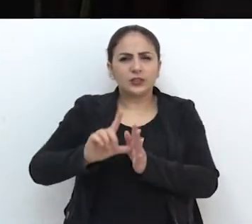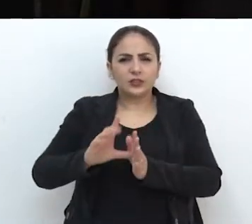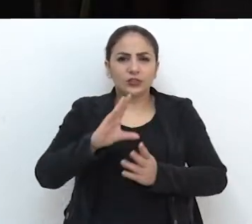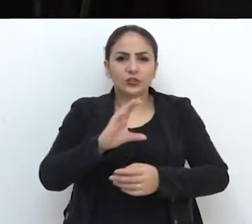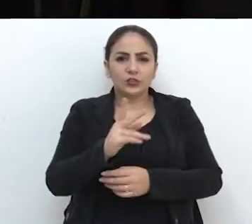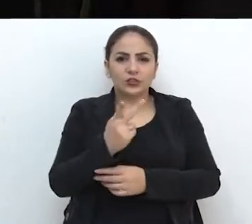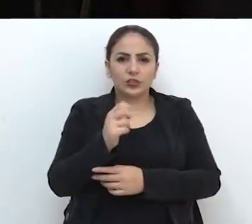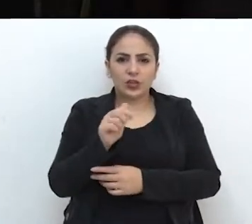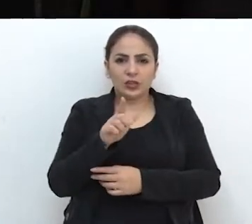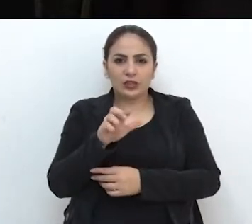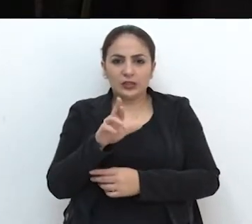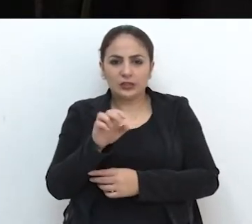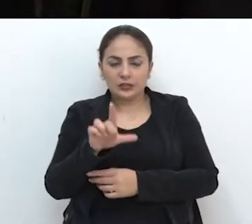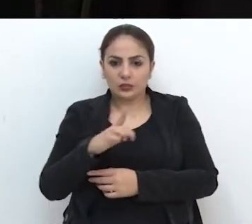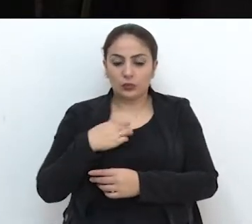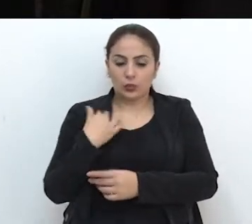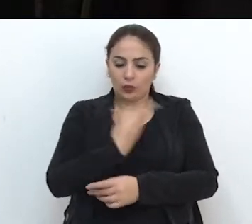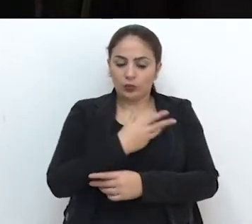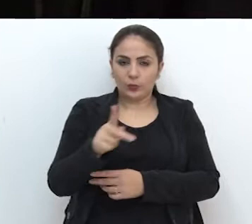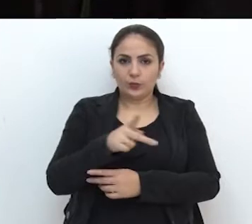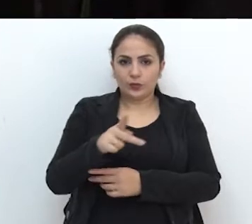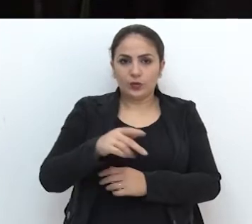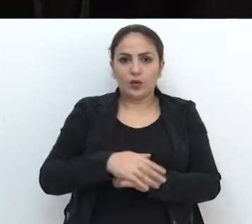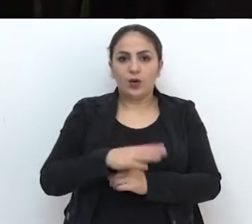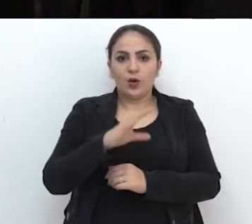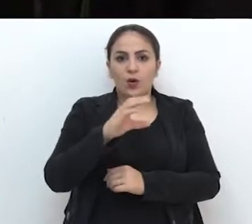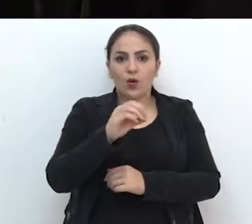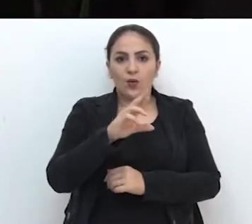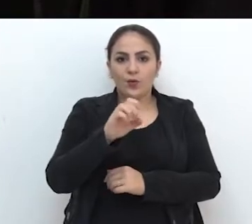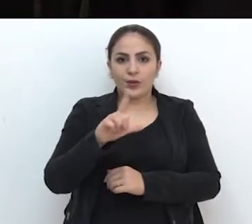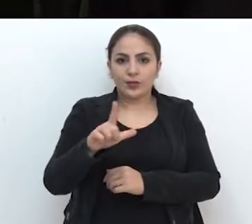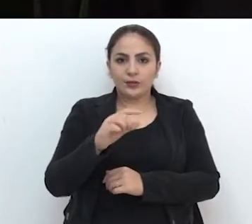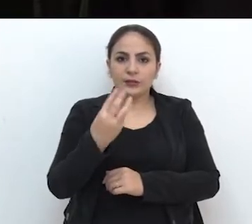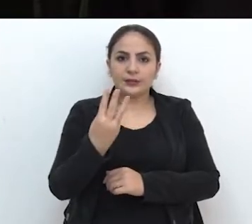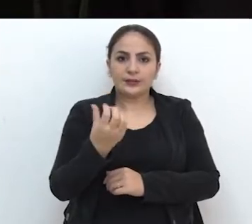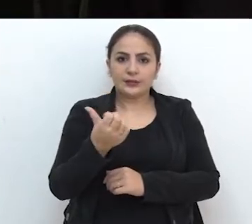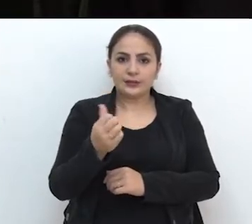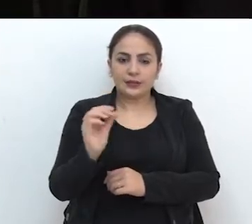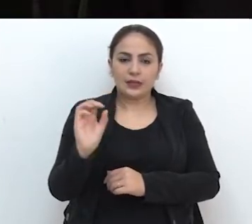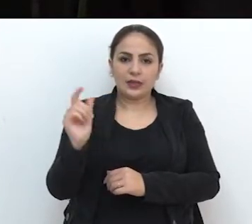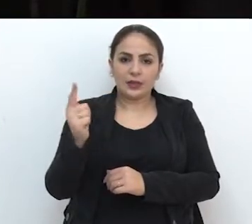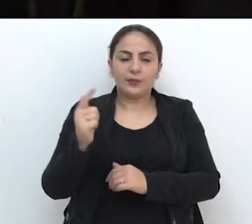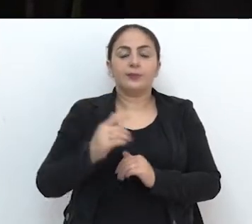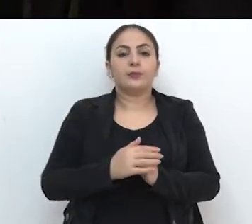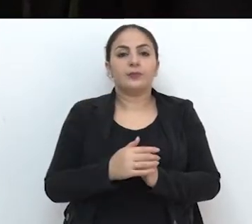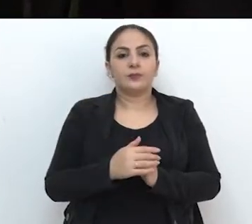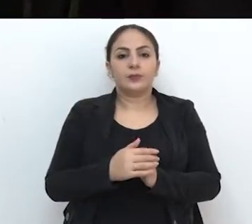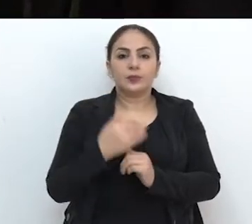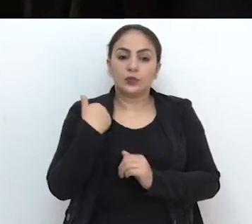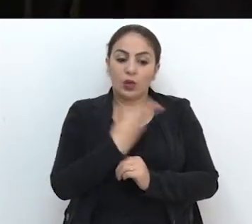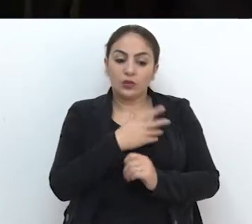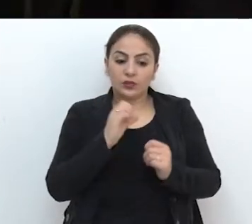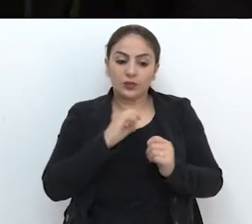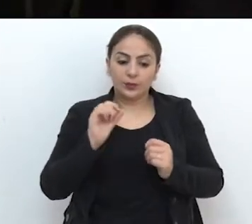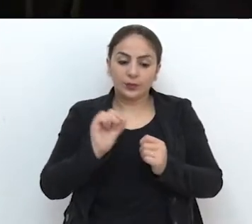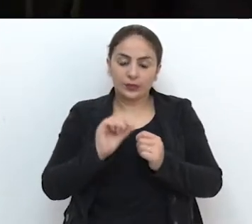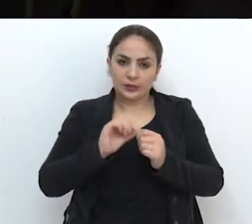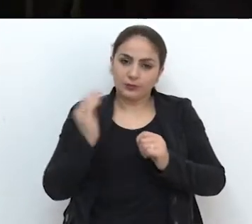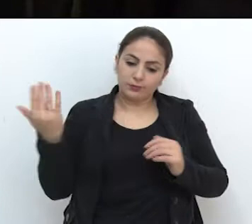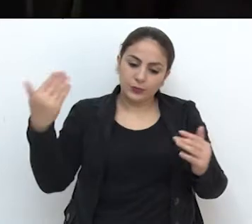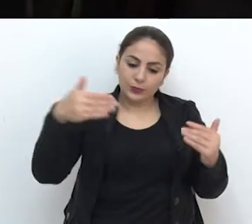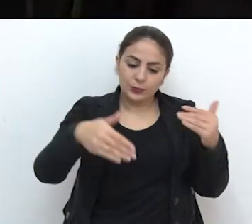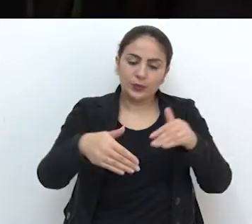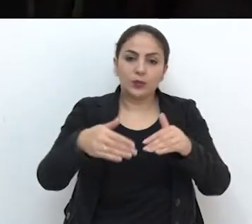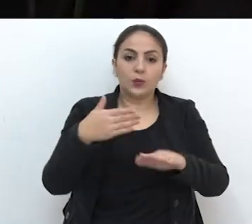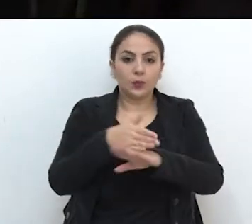com o Charles, que é o nosso coach, a parte de core 360 que a gente tinha aqui. Aí depois, logo que fez essa migração, eu comecei a